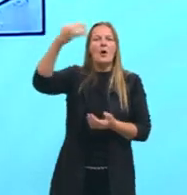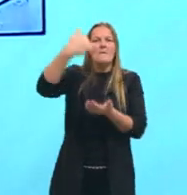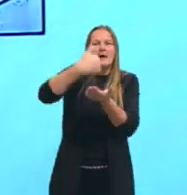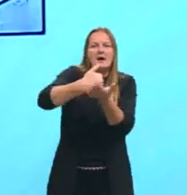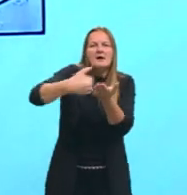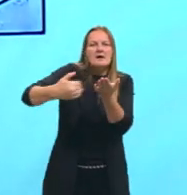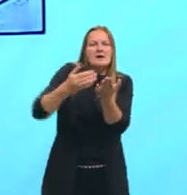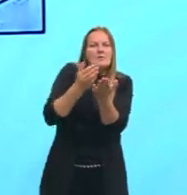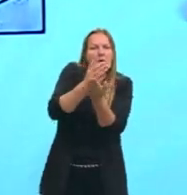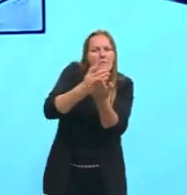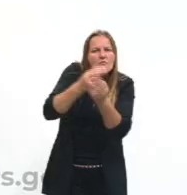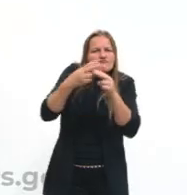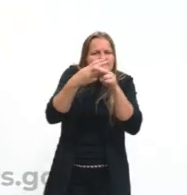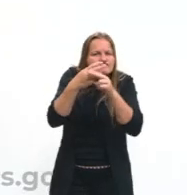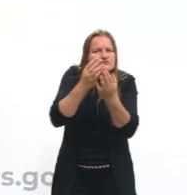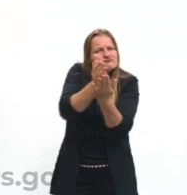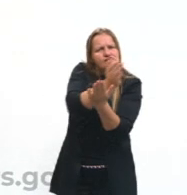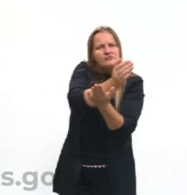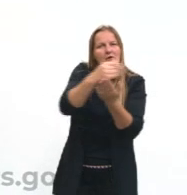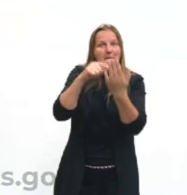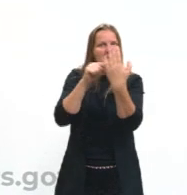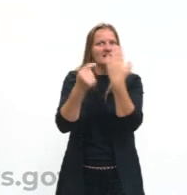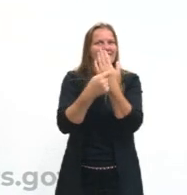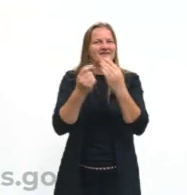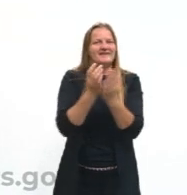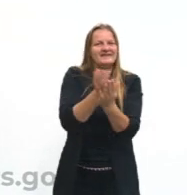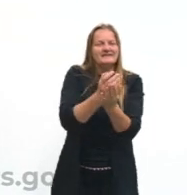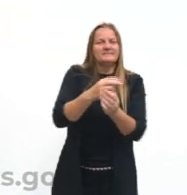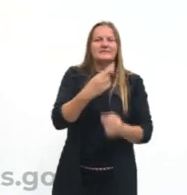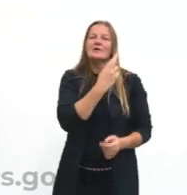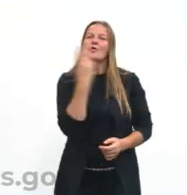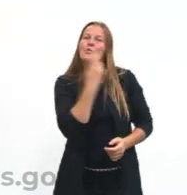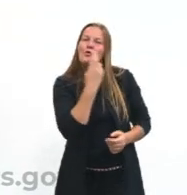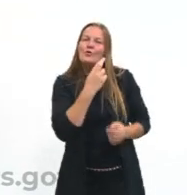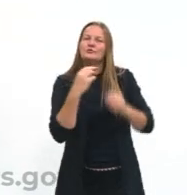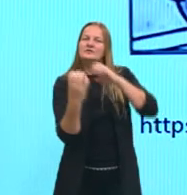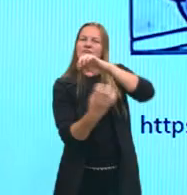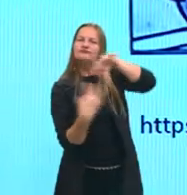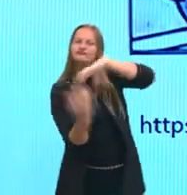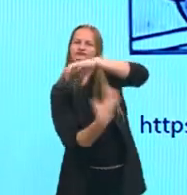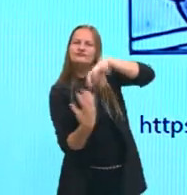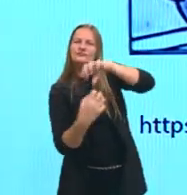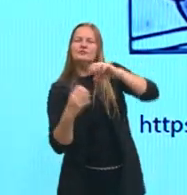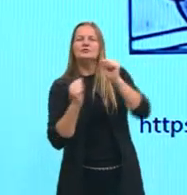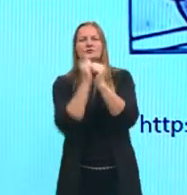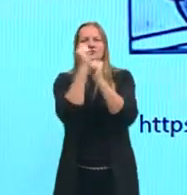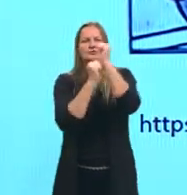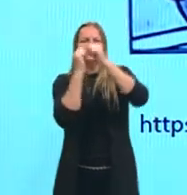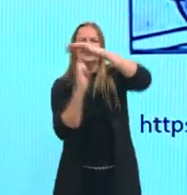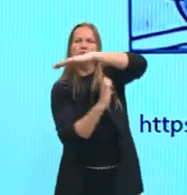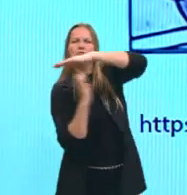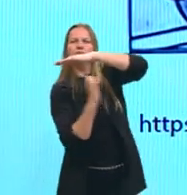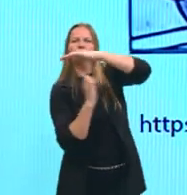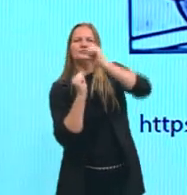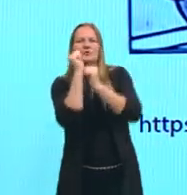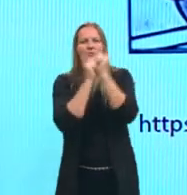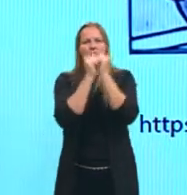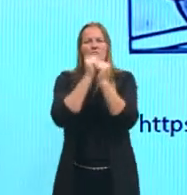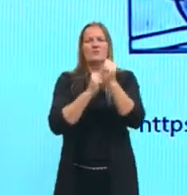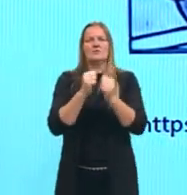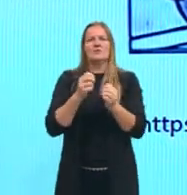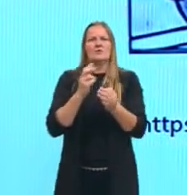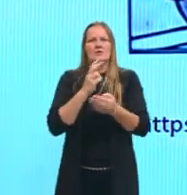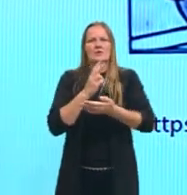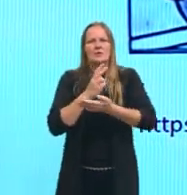isso não são mudanças que começa a rever um pouco impulso já da Revolução Industrial começa o trabalho em série e isso a